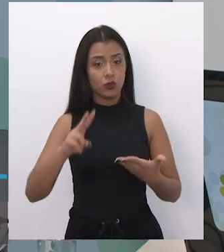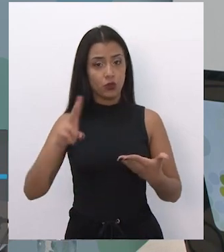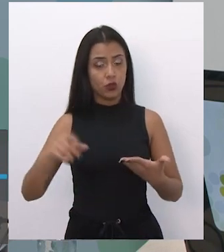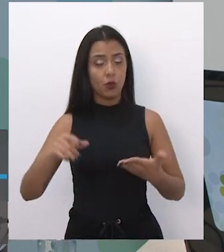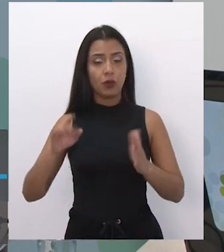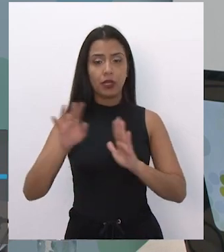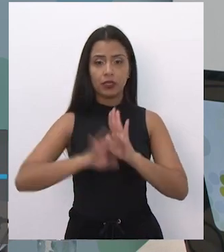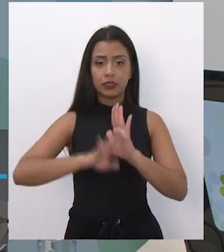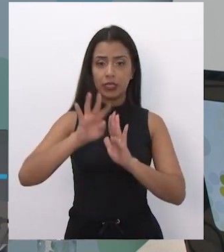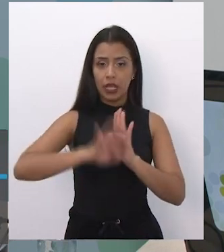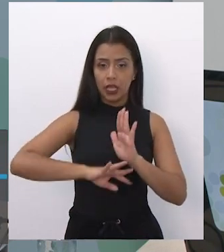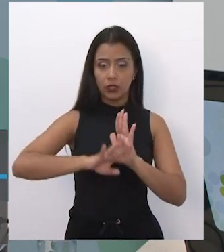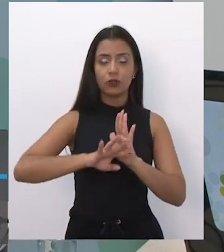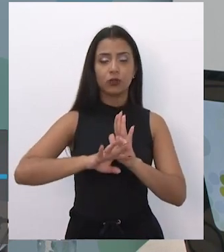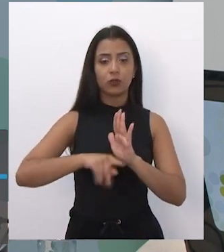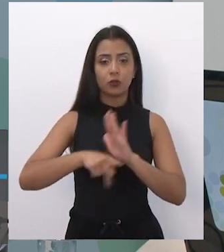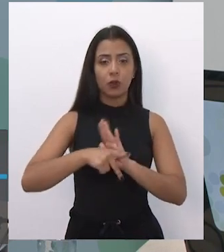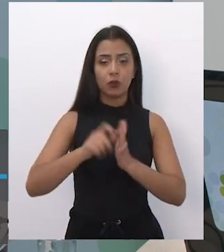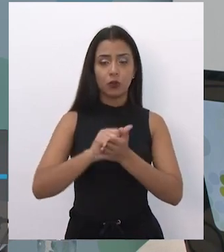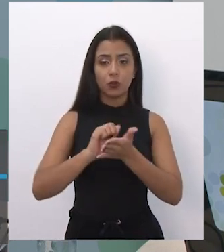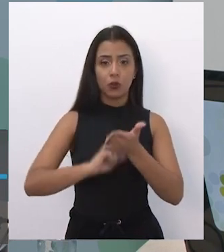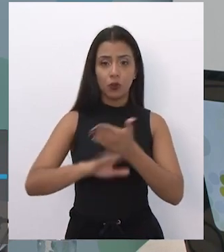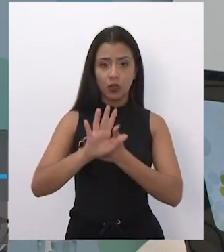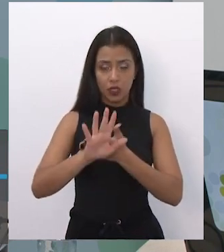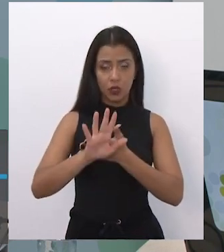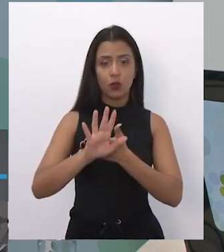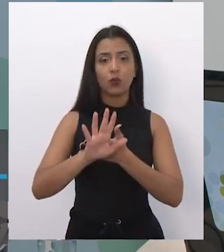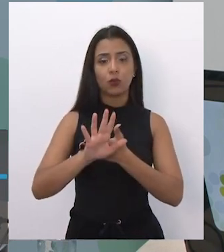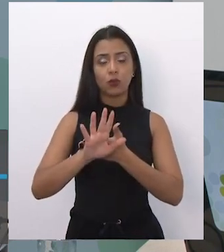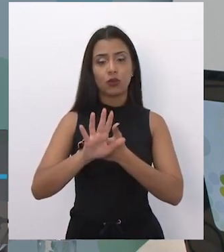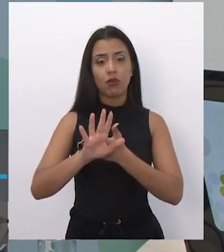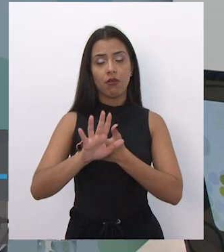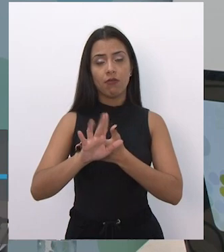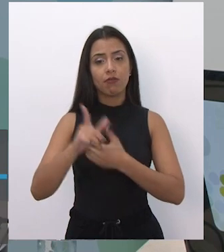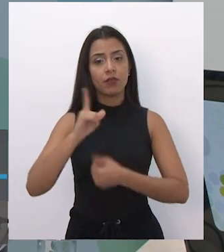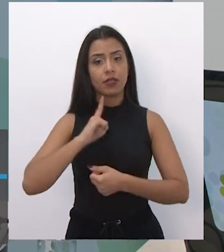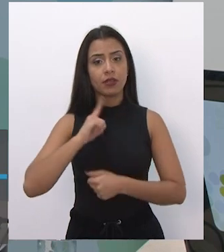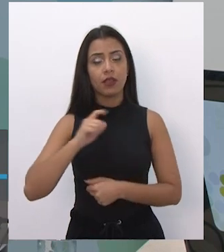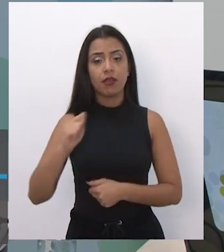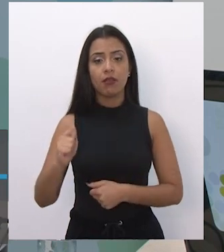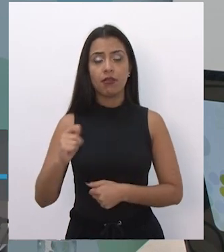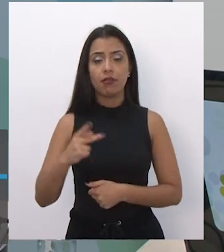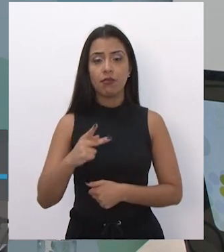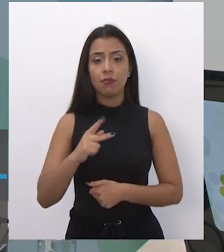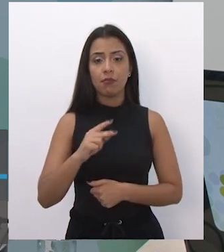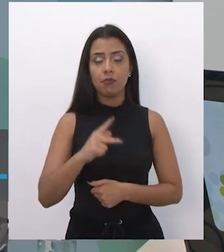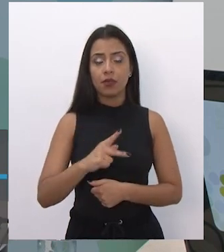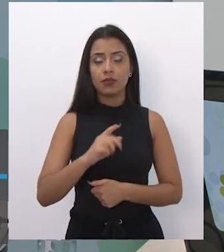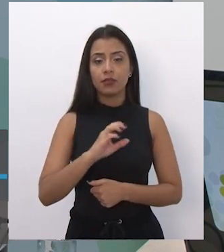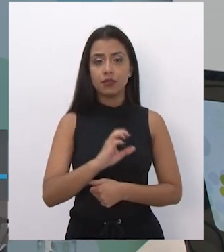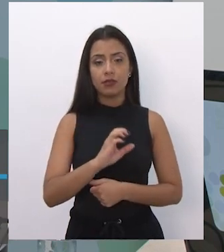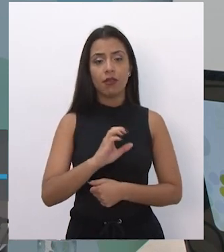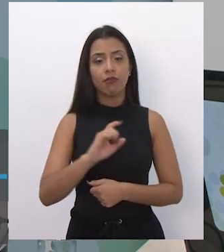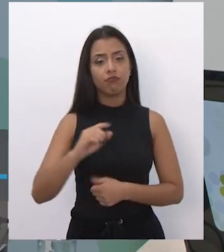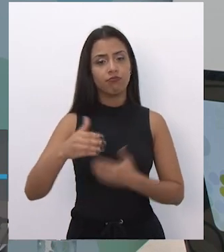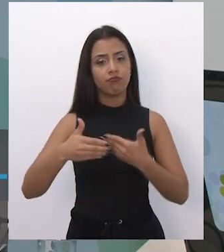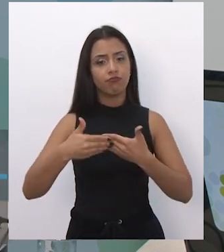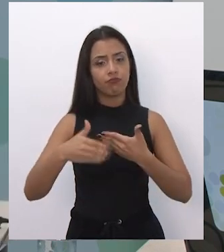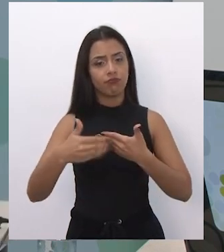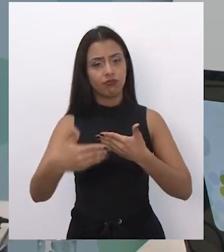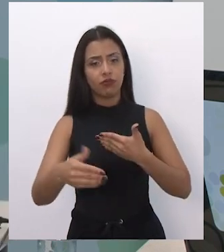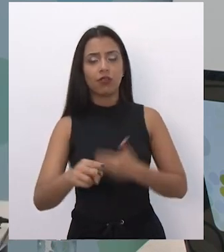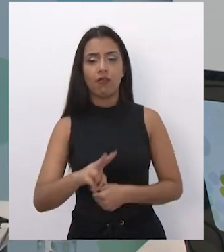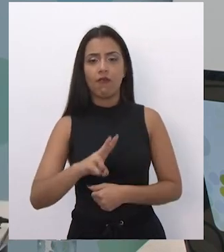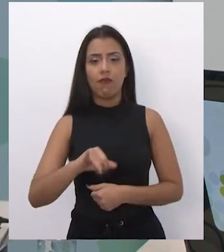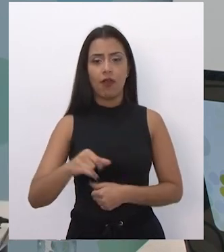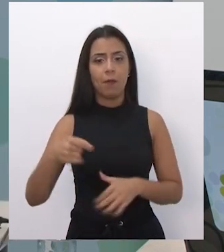textos do currículo. Durante as próximas ATPCs nós certamente iremos aprofundar. Então